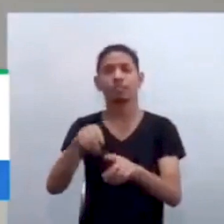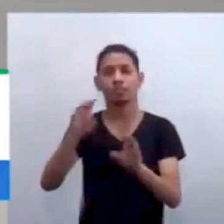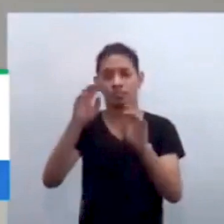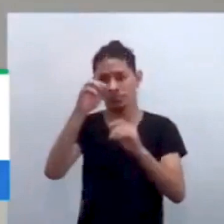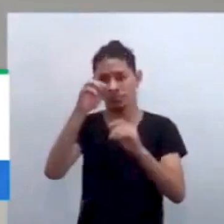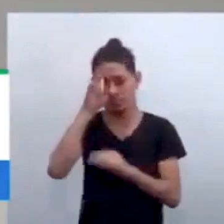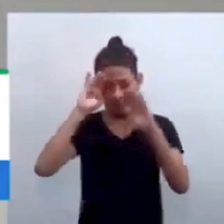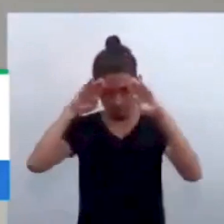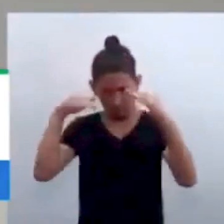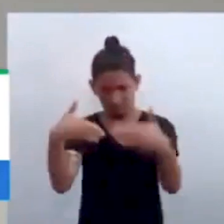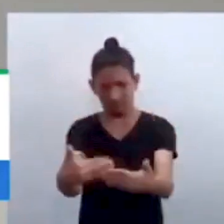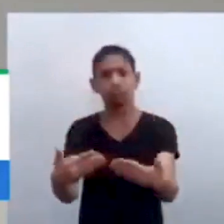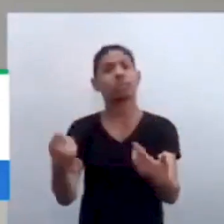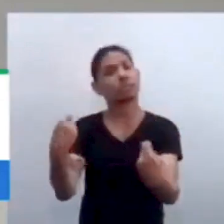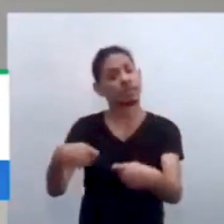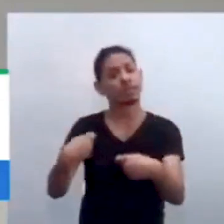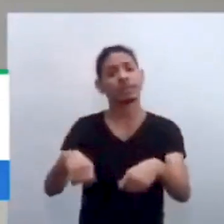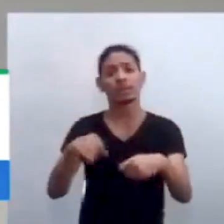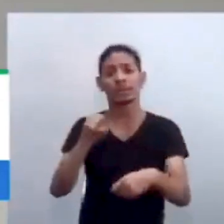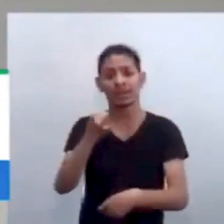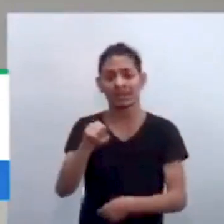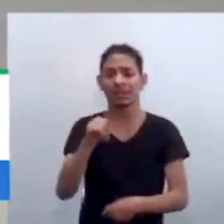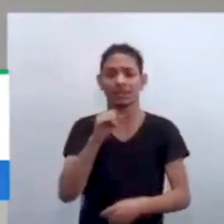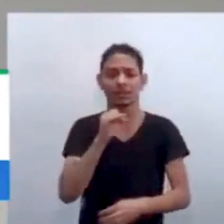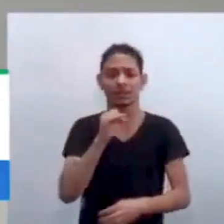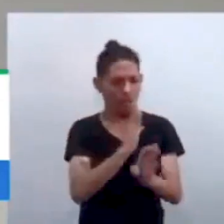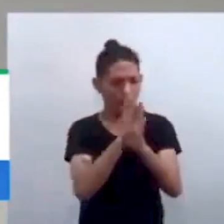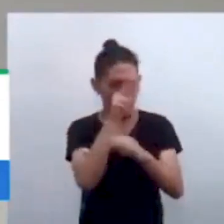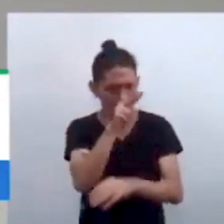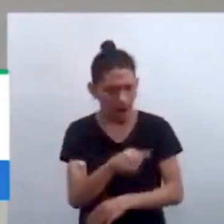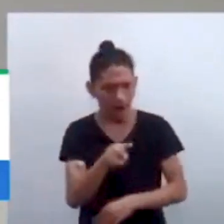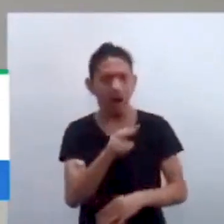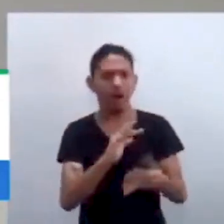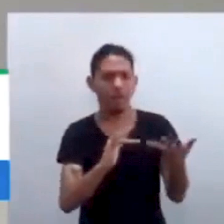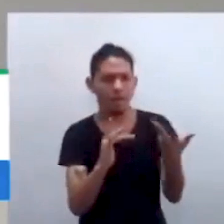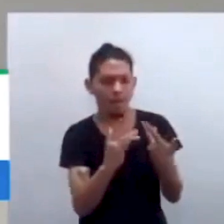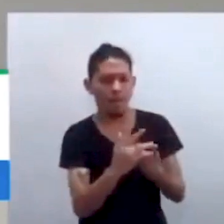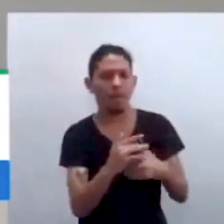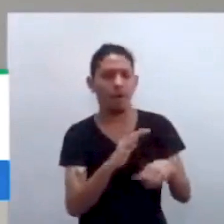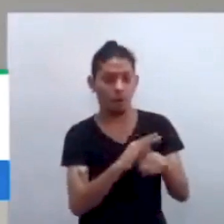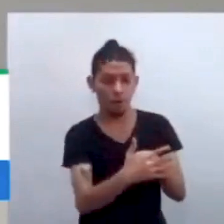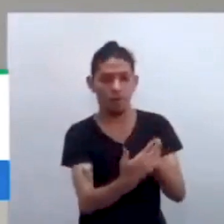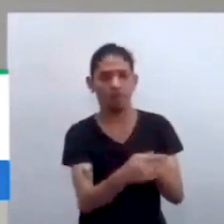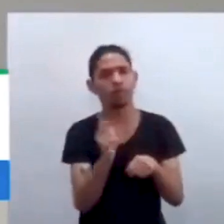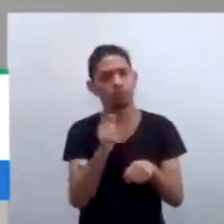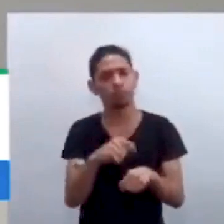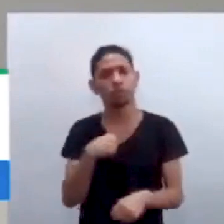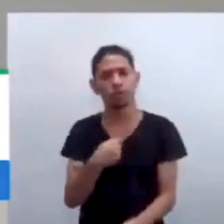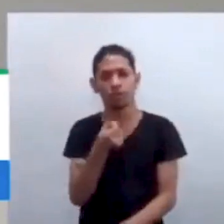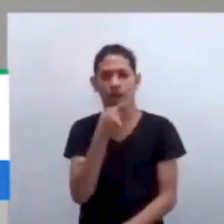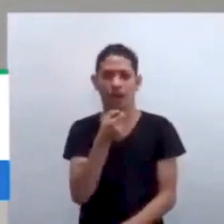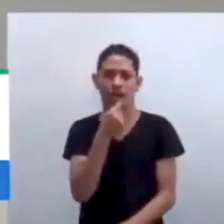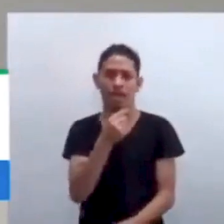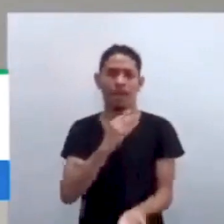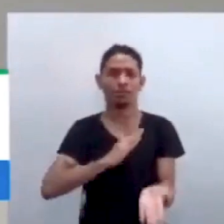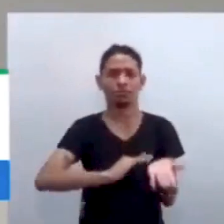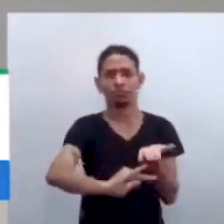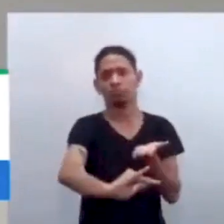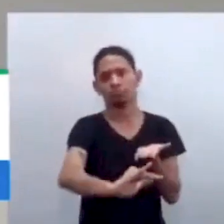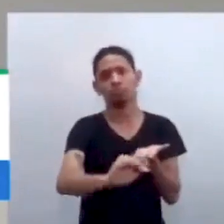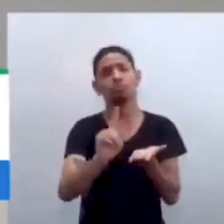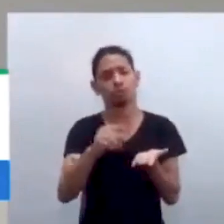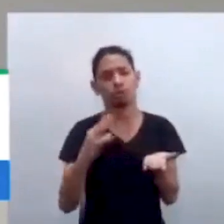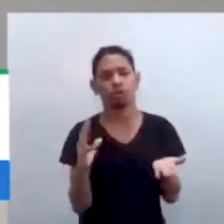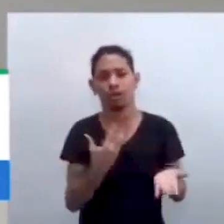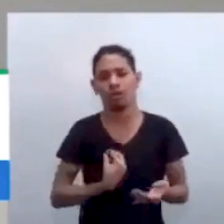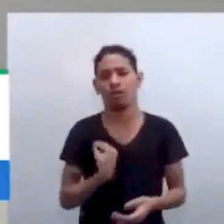de pronto-atendimento que prescrevam após diagnosticar em clinicamente os seus pacientes o tratamento precoce ele pode